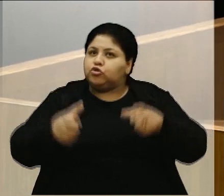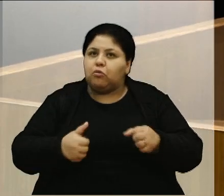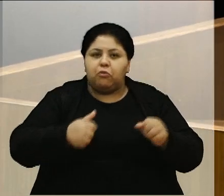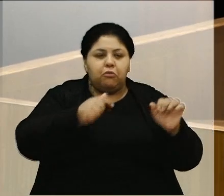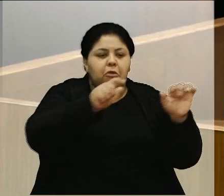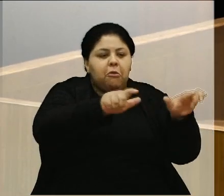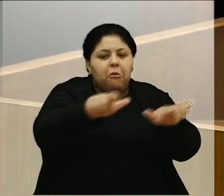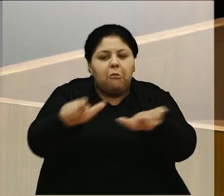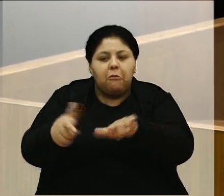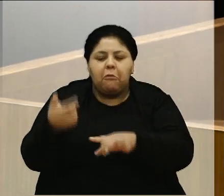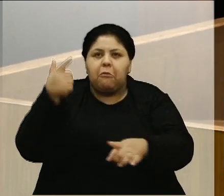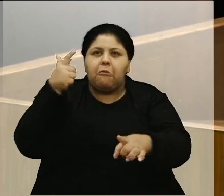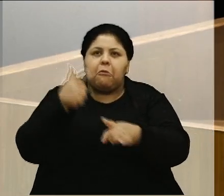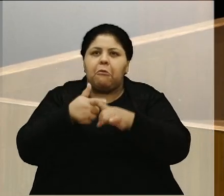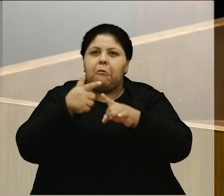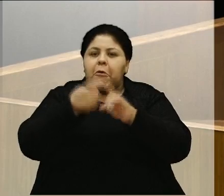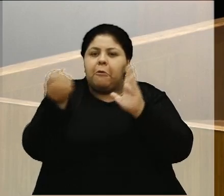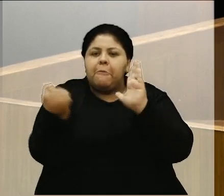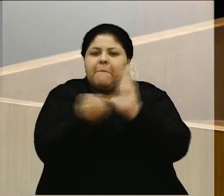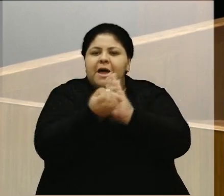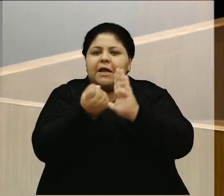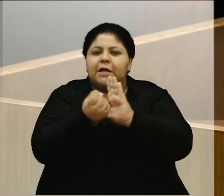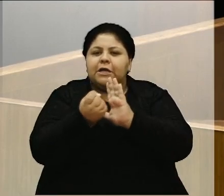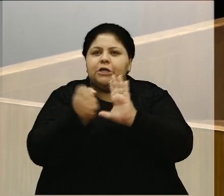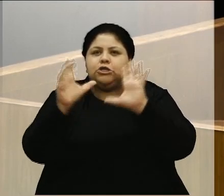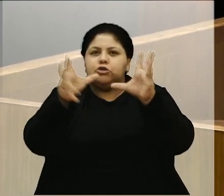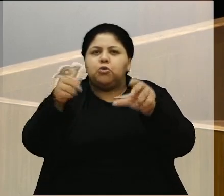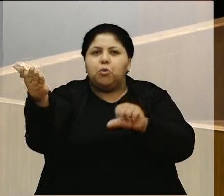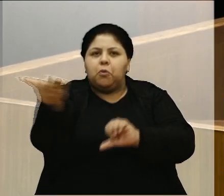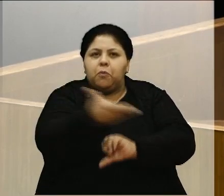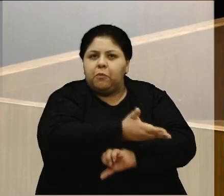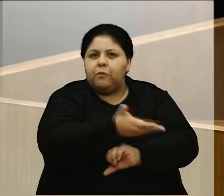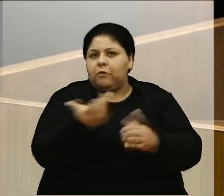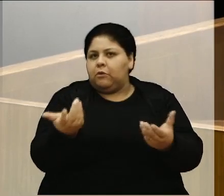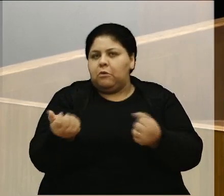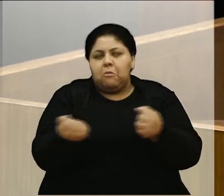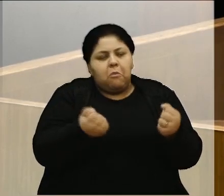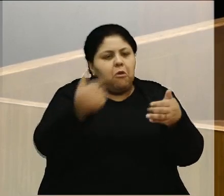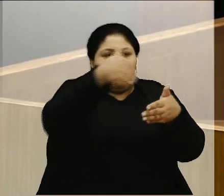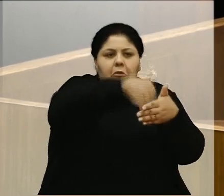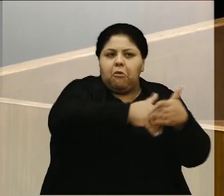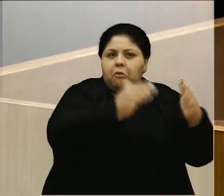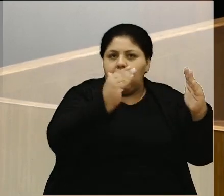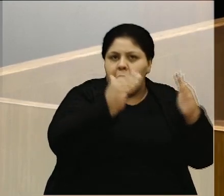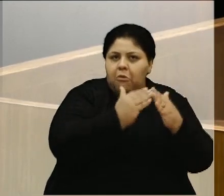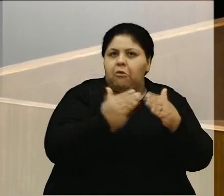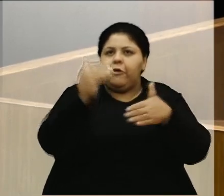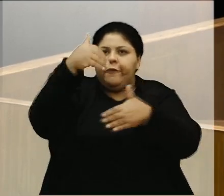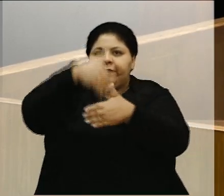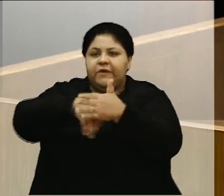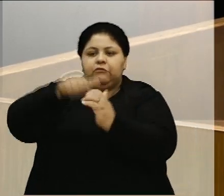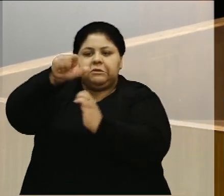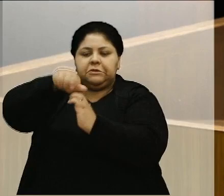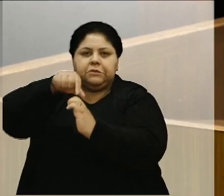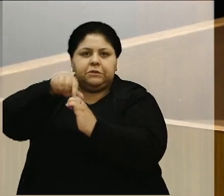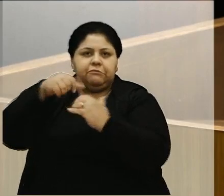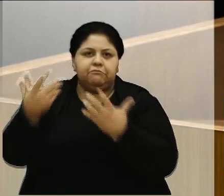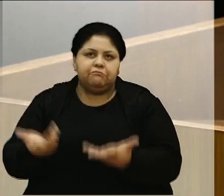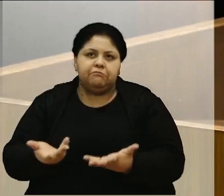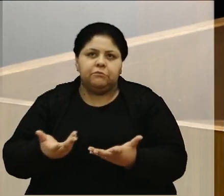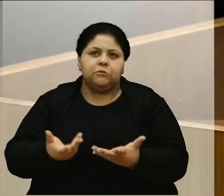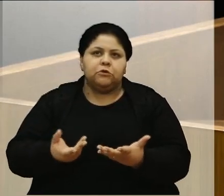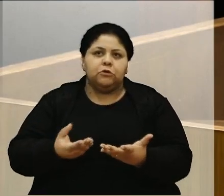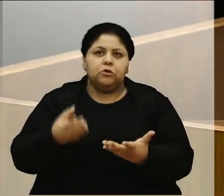pois ela atinge a todos nós, seja dentro de casa, seja dentro das empresas, ou